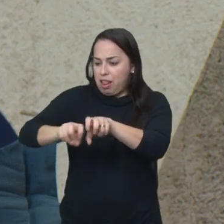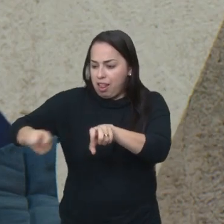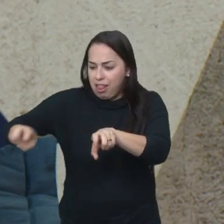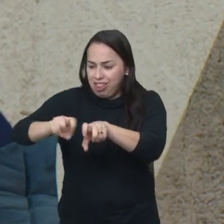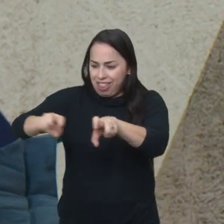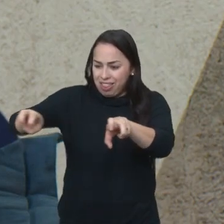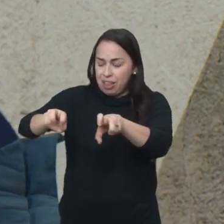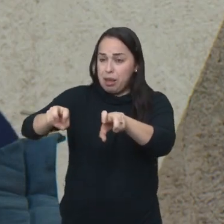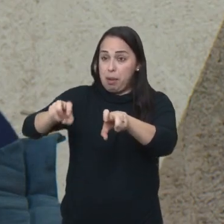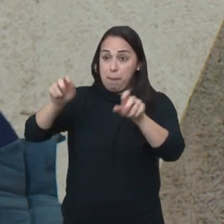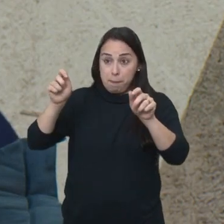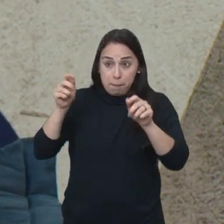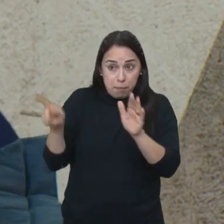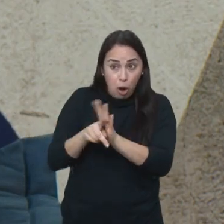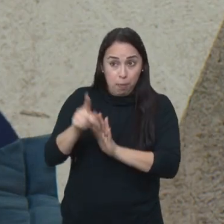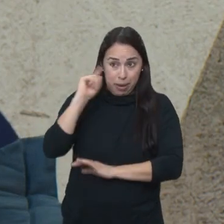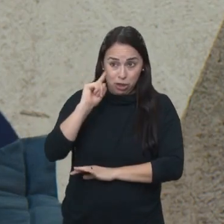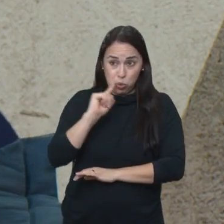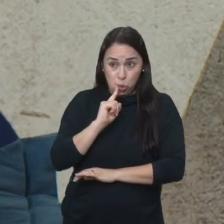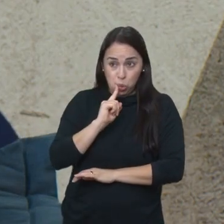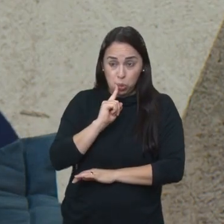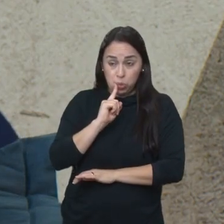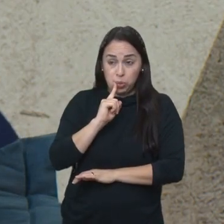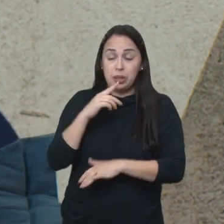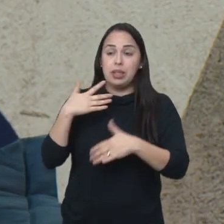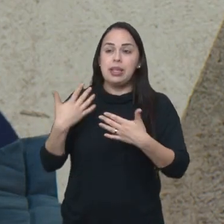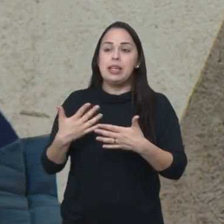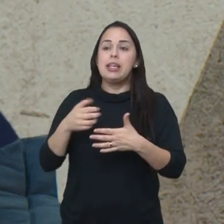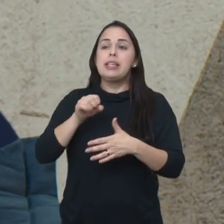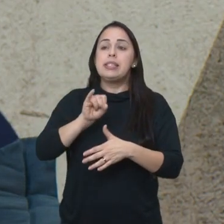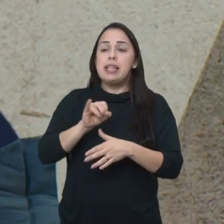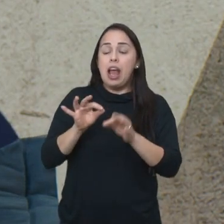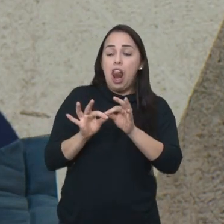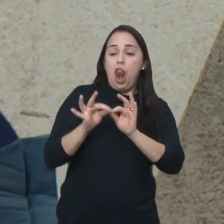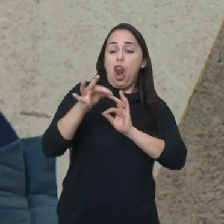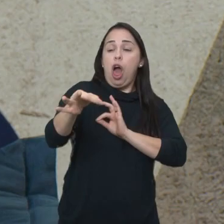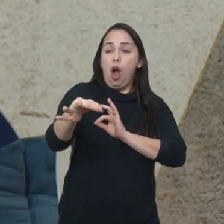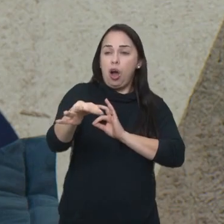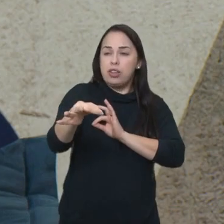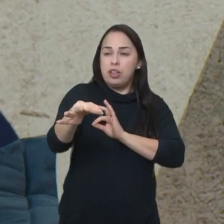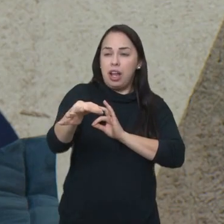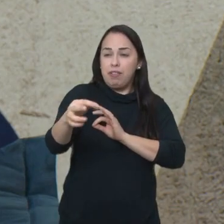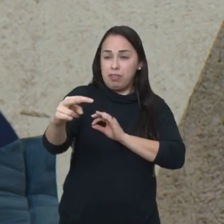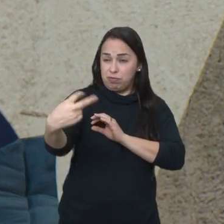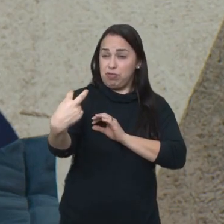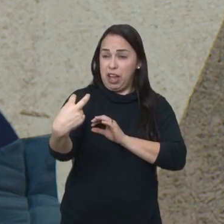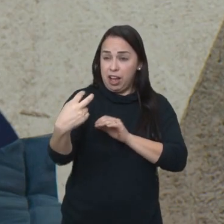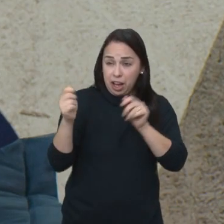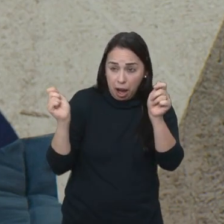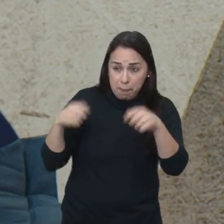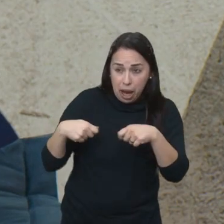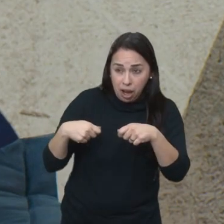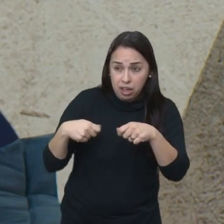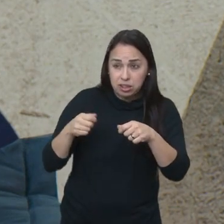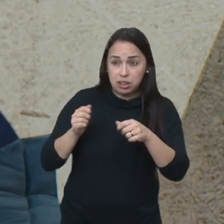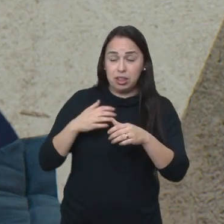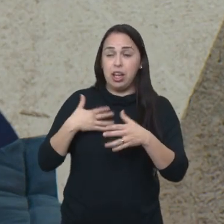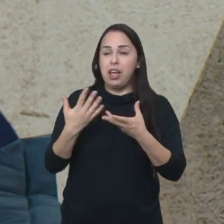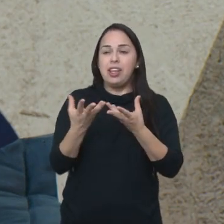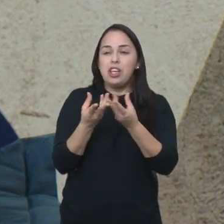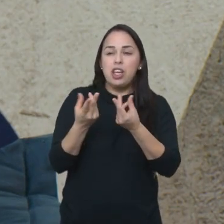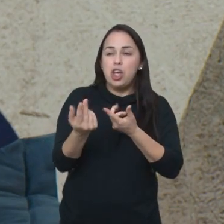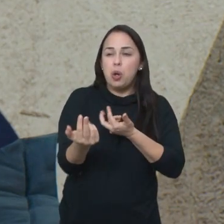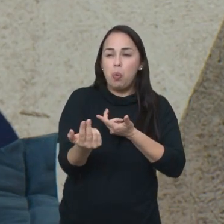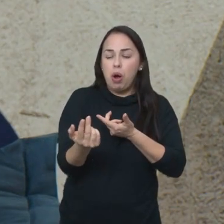primeiras fileiras para essas pessoas surdas. Se elas não estiverem ali, estiverem em outro espaço, elas vão ver o intérprete com a